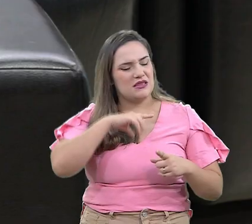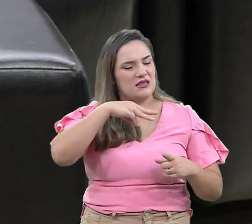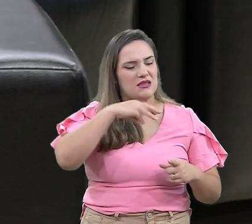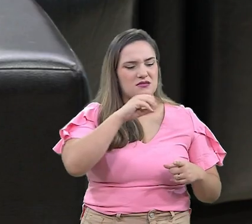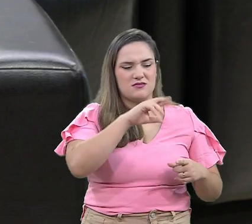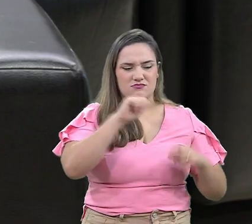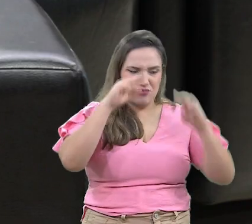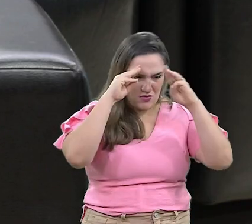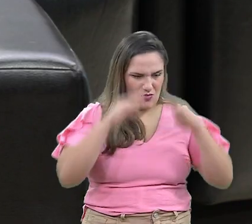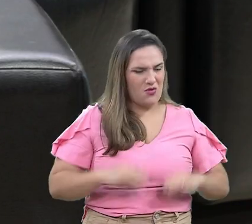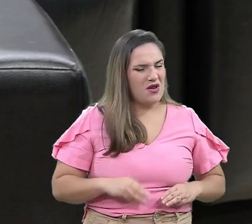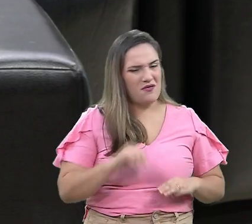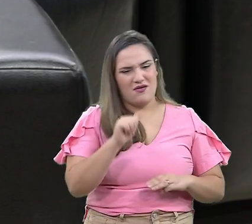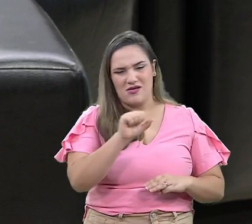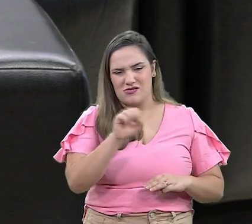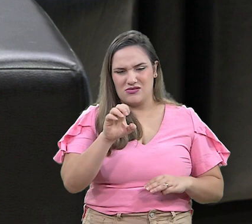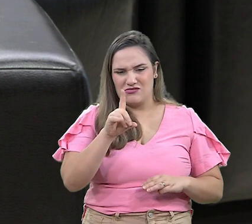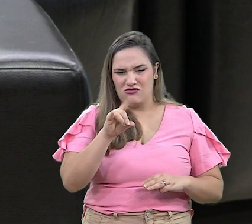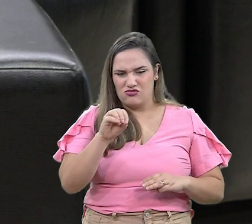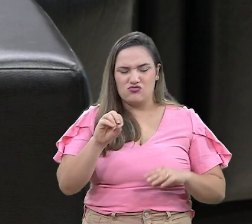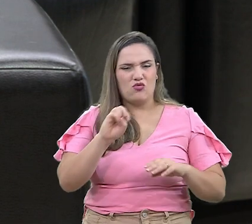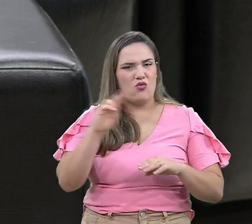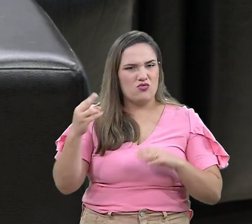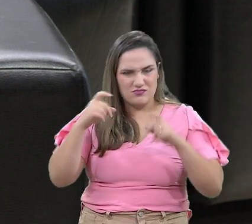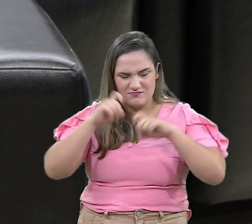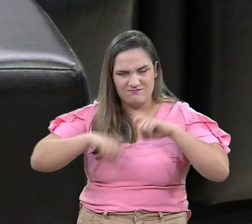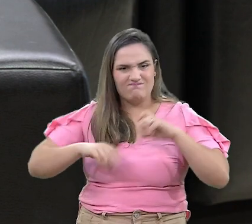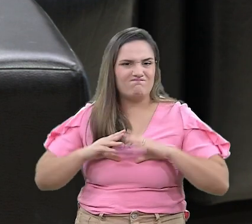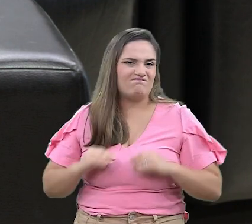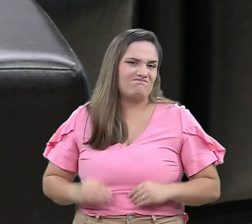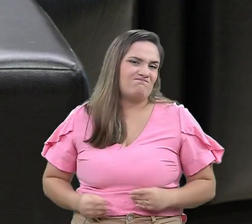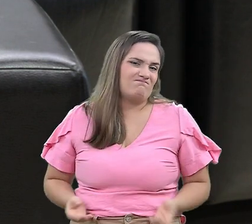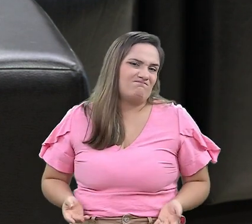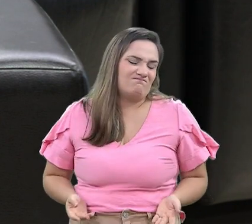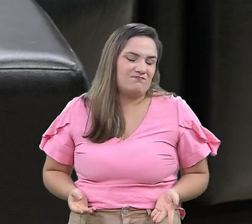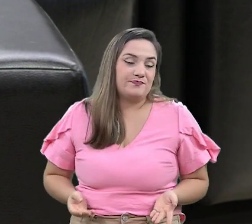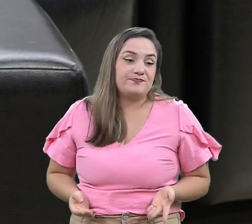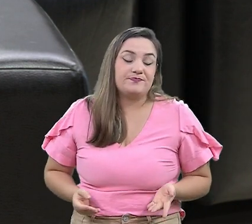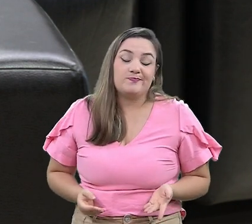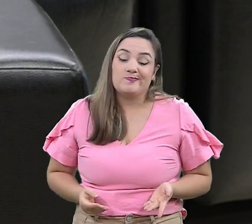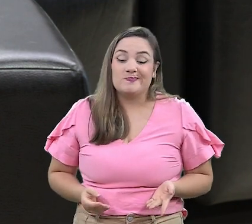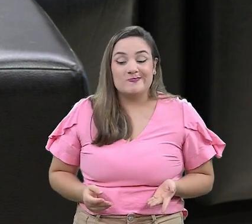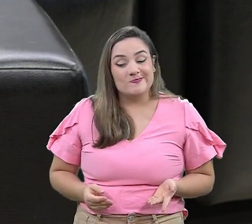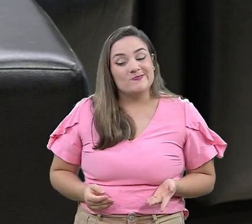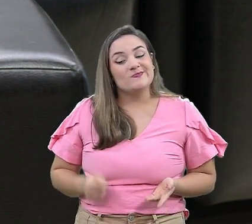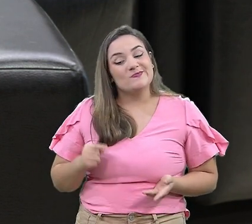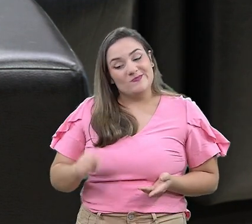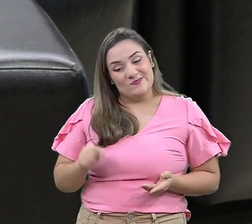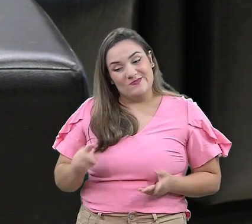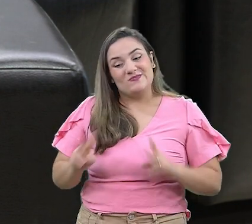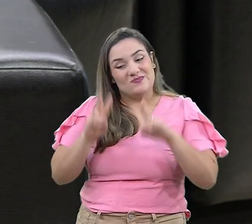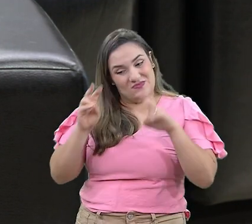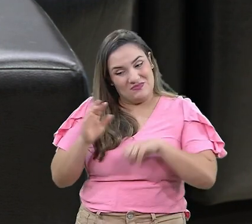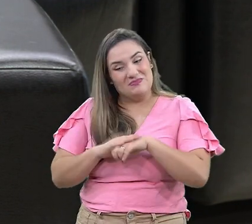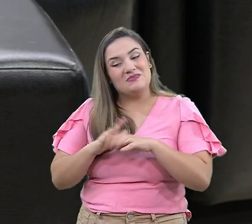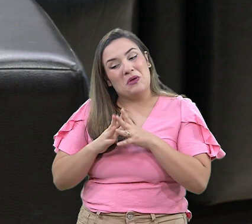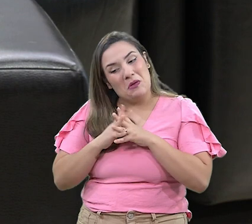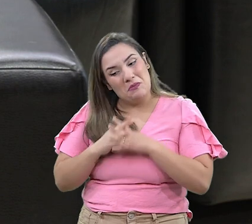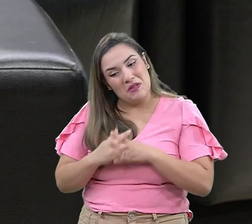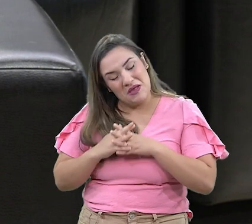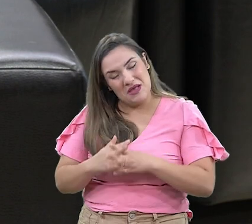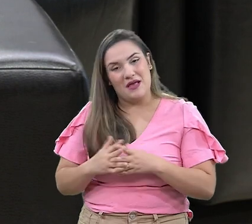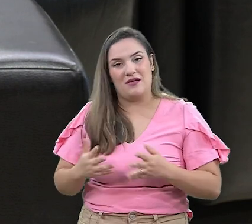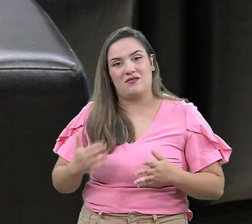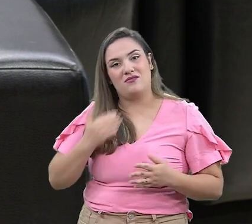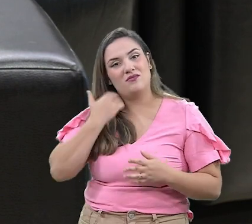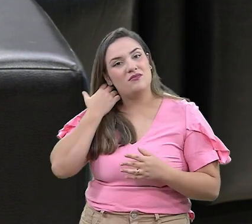sexual? Bom, esse é o ponto mais delicado, porque normalmente, principalmente o assédio sexual, ele não